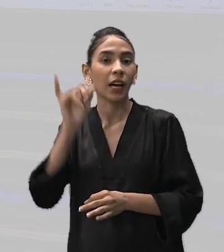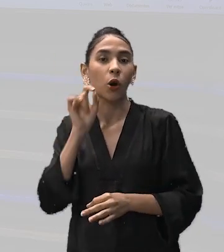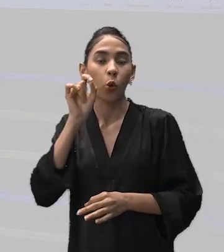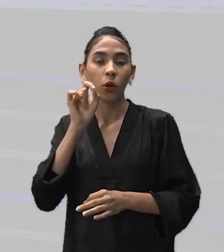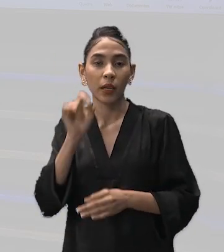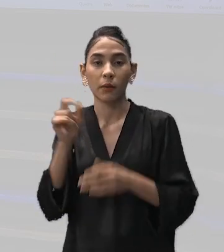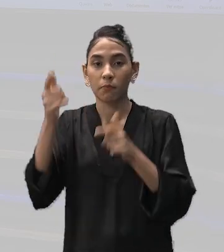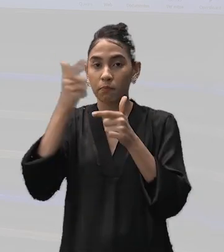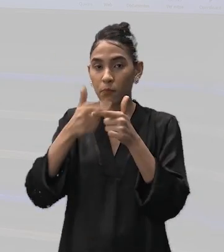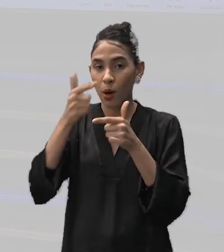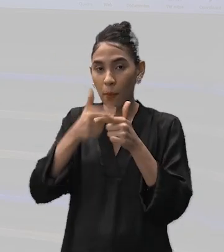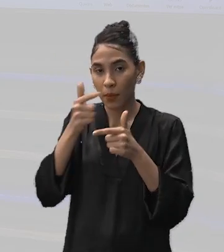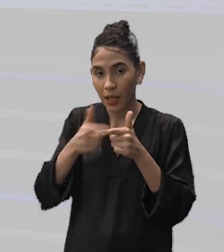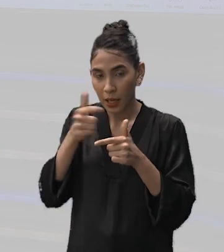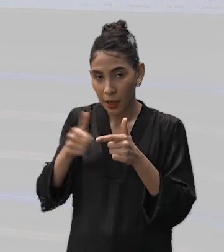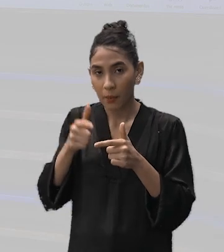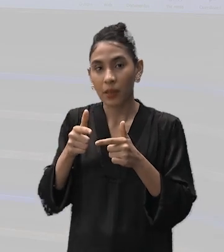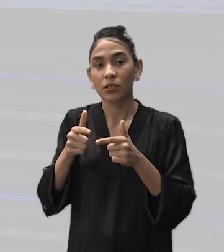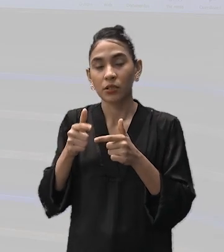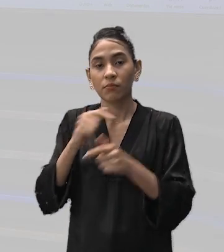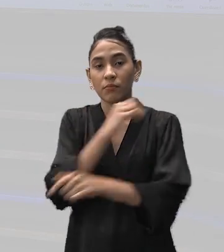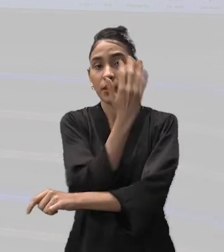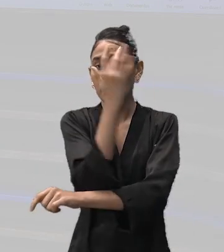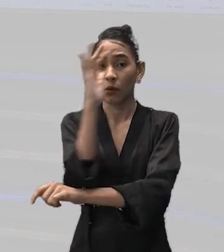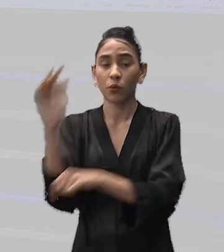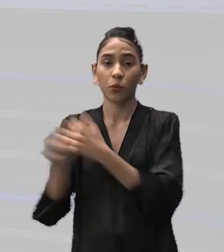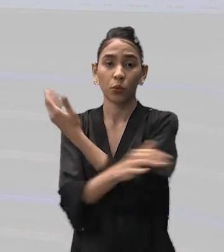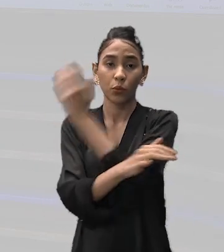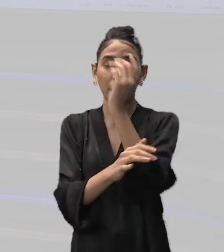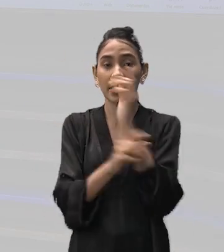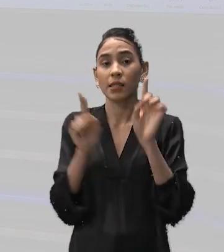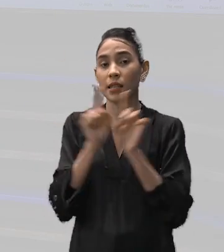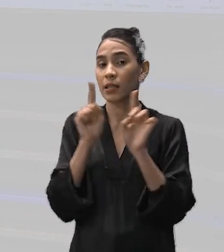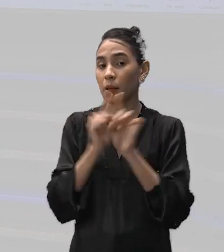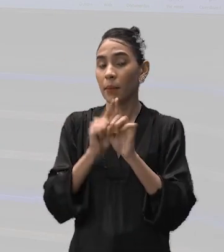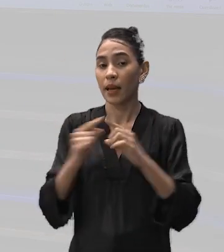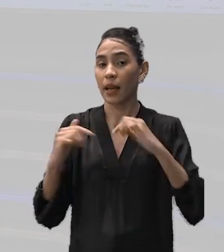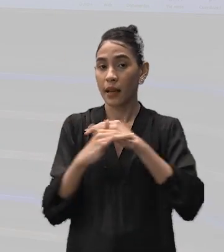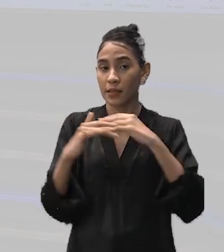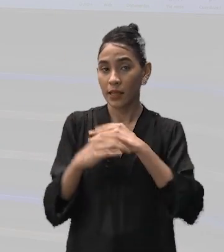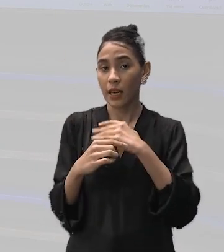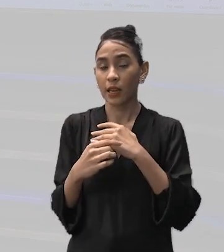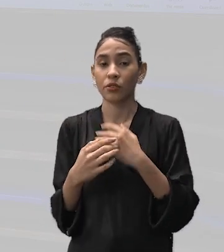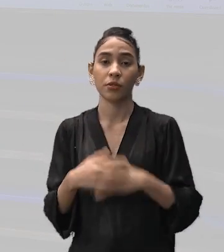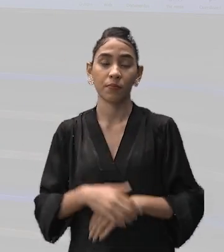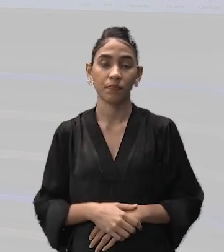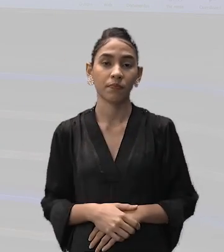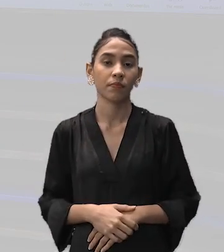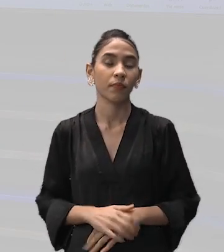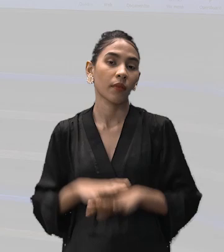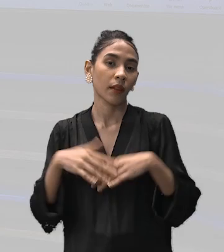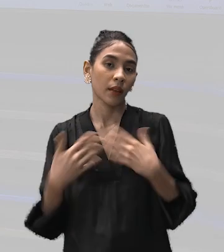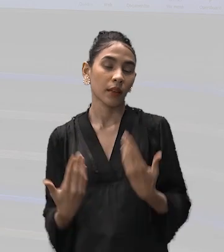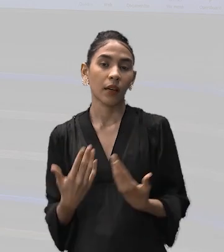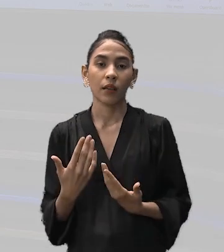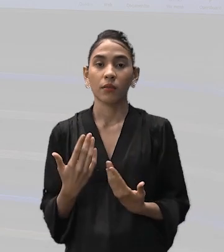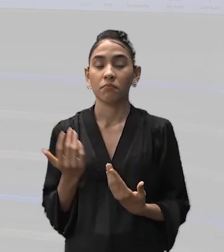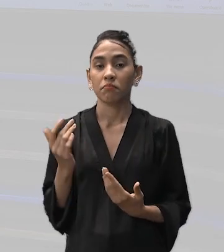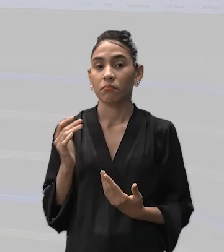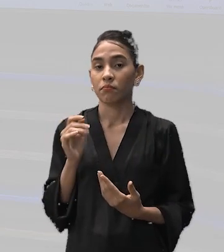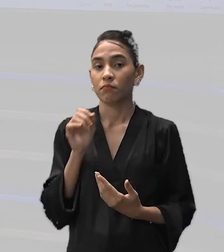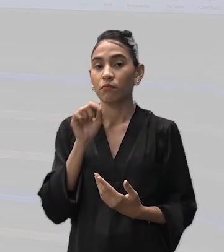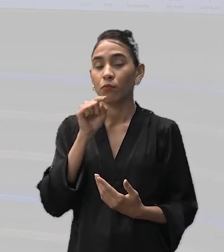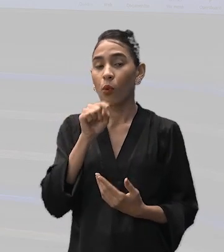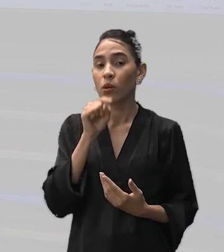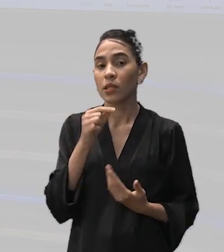vá causar nenhum mal à natureza e automaticamente também à cidade que você mora. Então, de repente, você vai